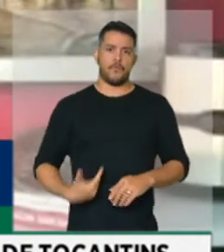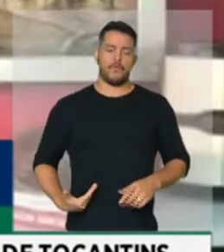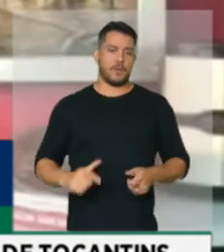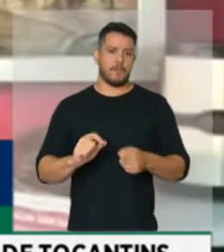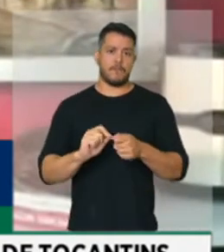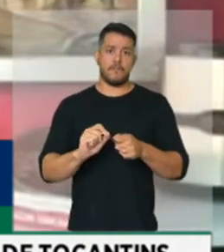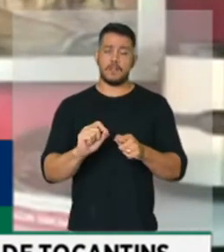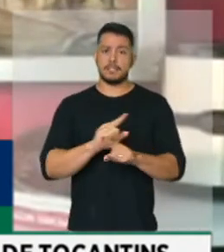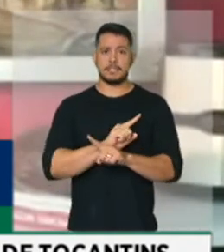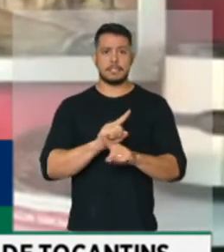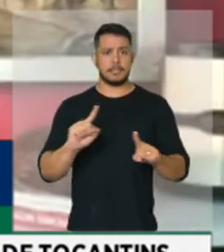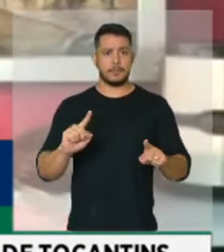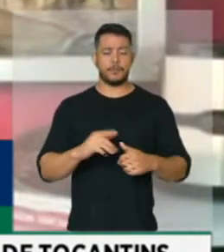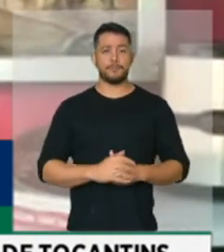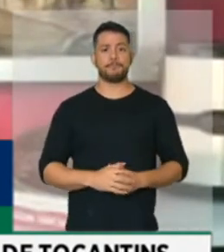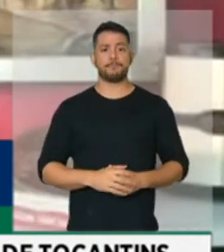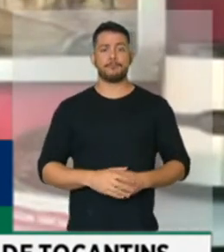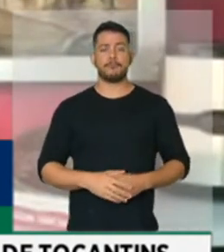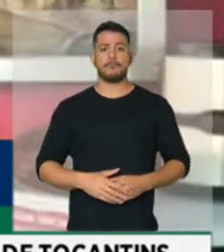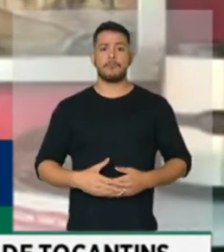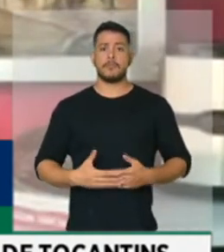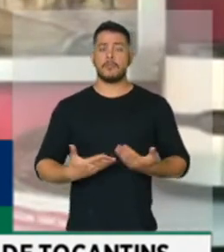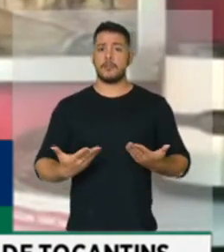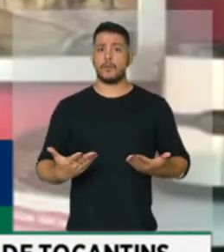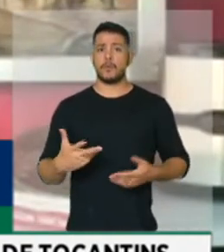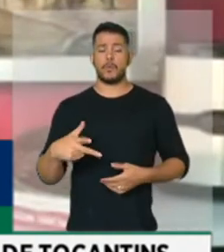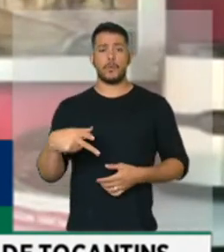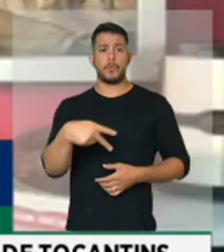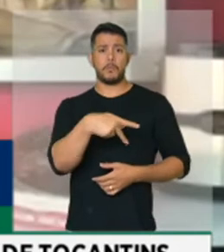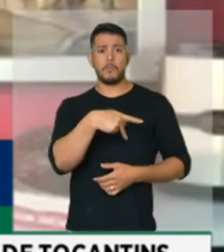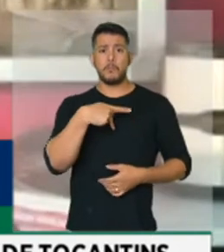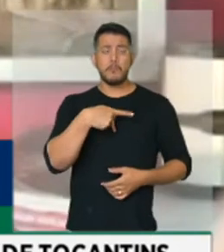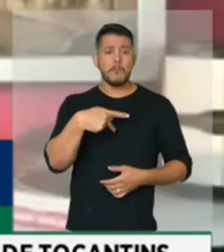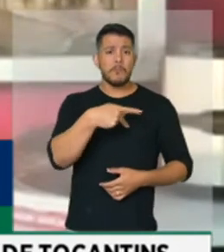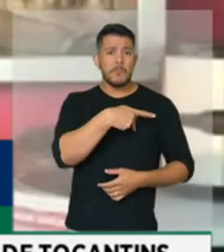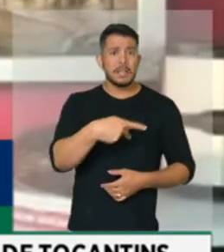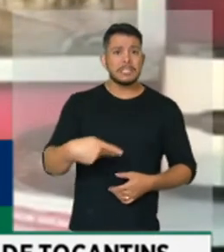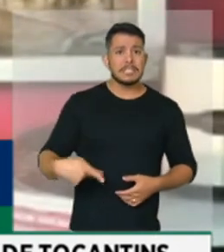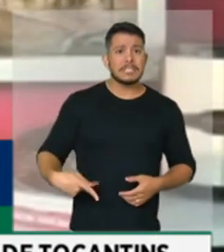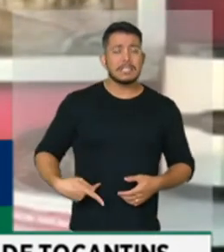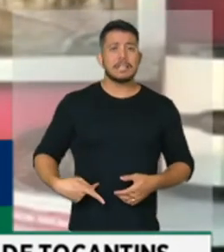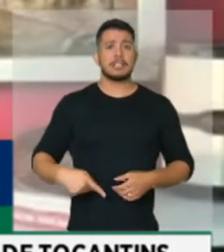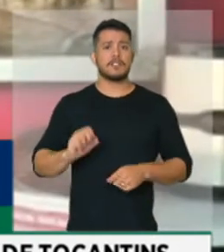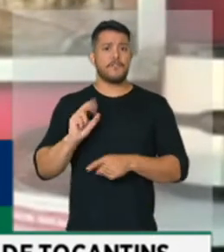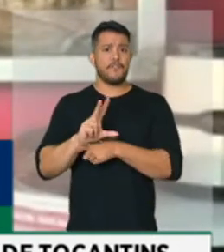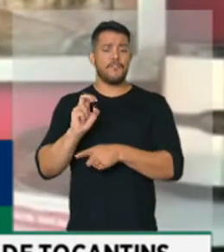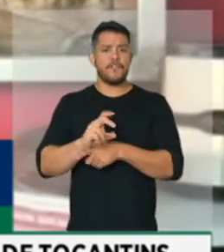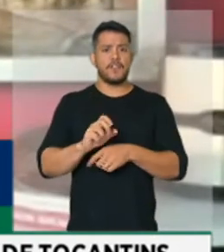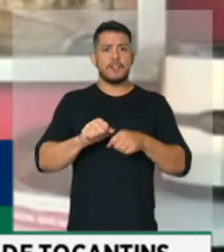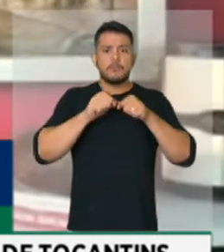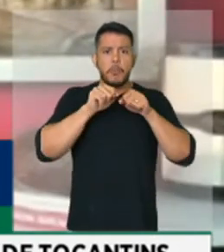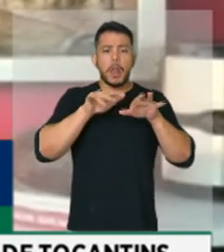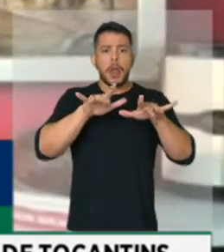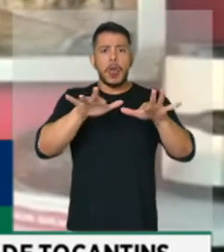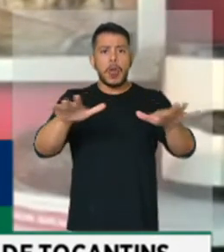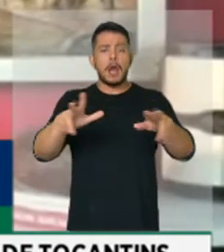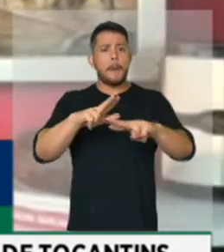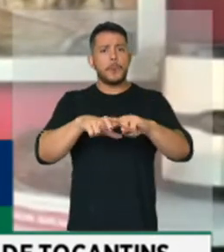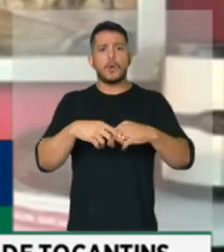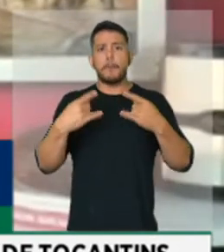contrário, o presidente saiu espalhando o vírus pelo Brasil, cometendo crimes contra a saúde pública em vários estados da